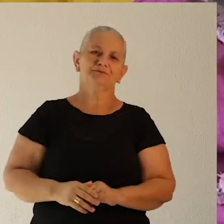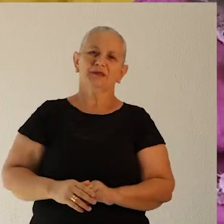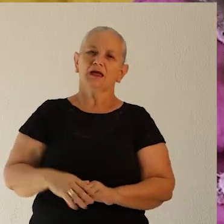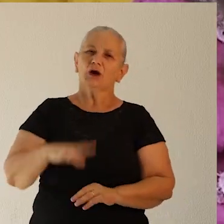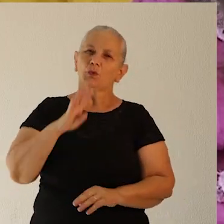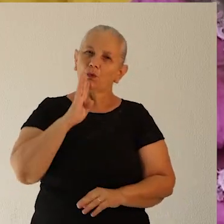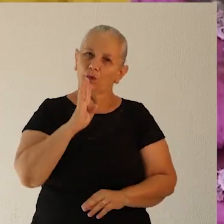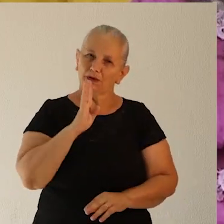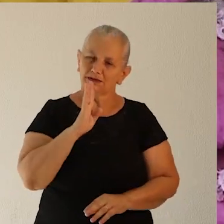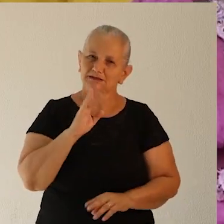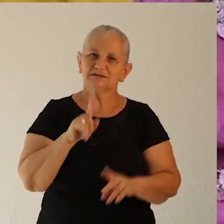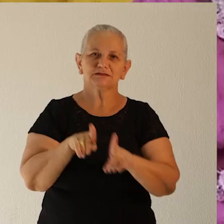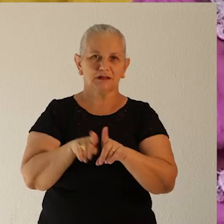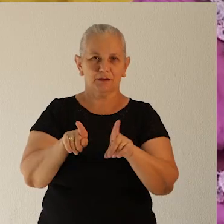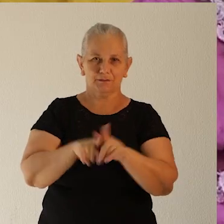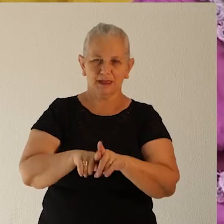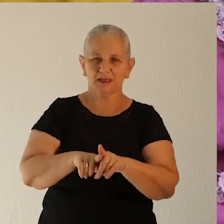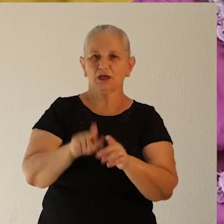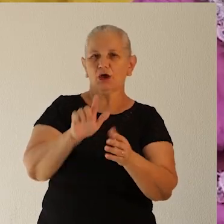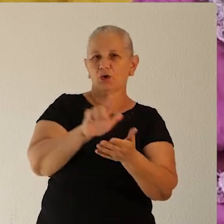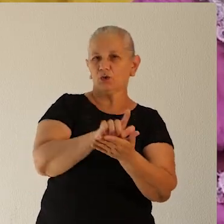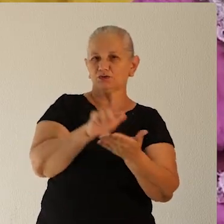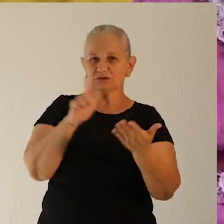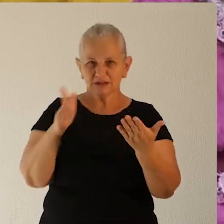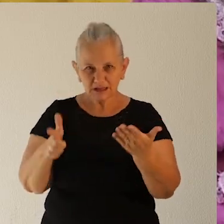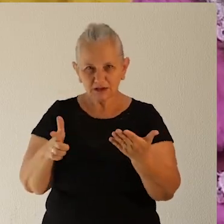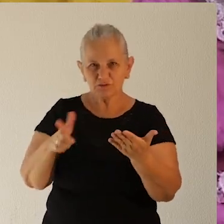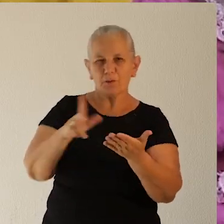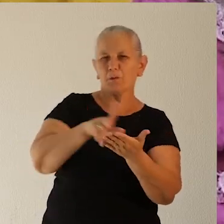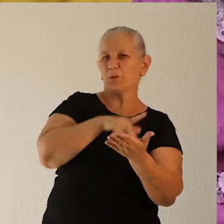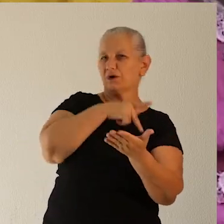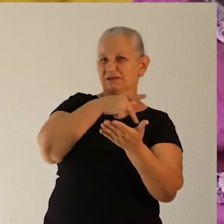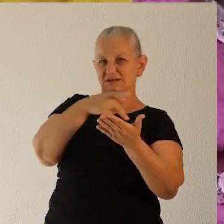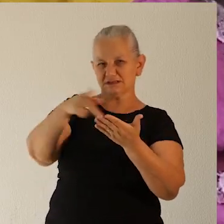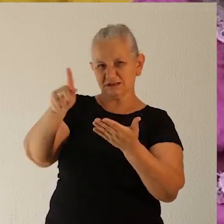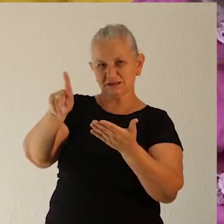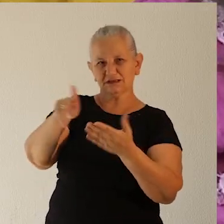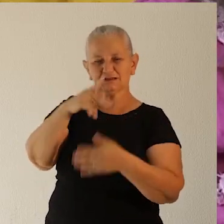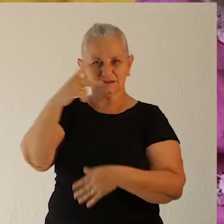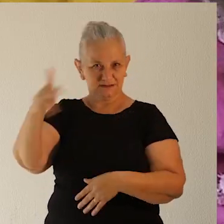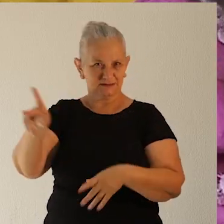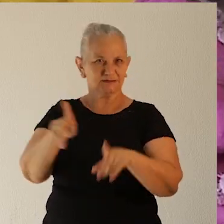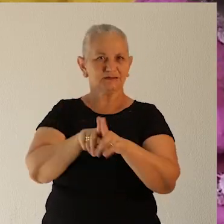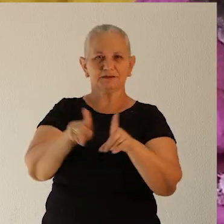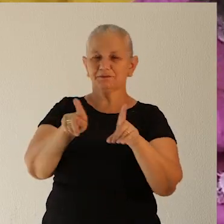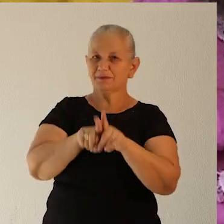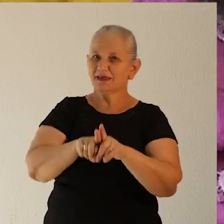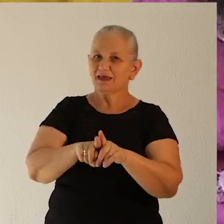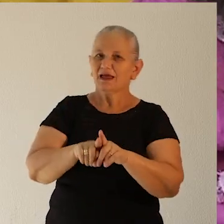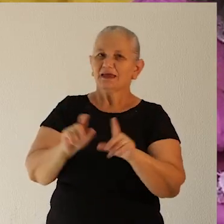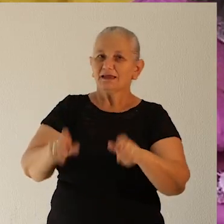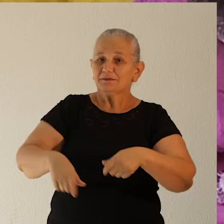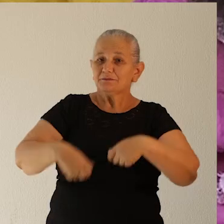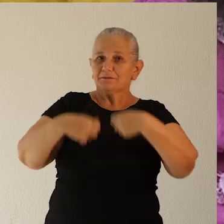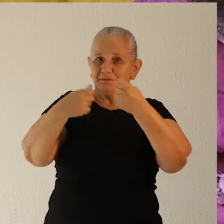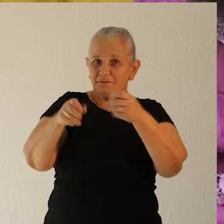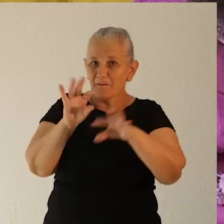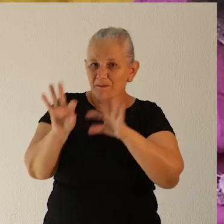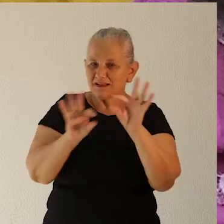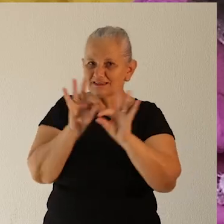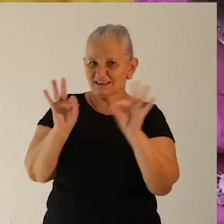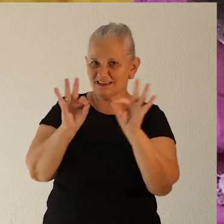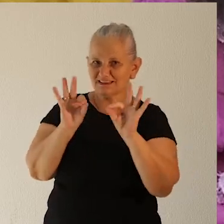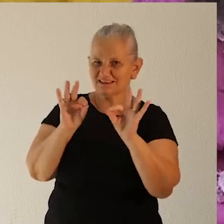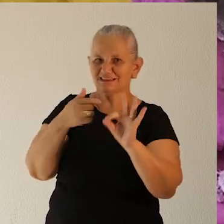precisam conhecer os livros dele, as poesias dele. É um encantamento. E ele me presenteou. E eu fiz